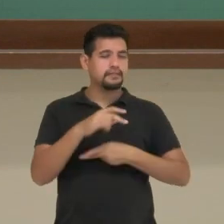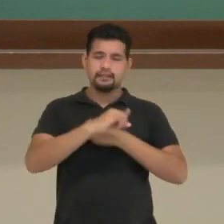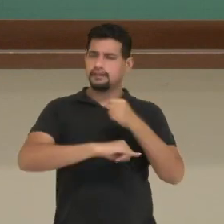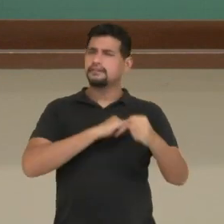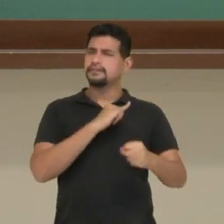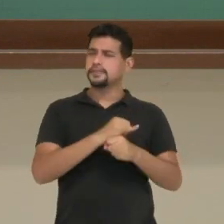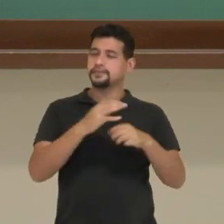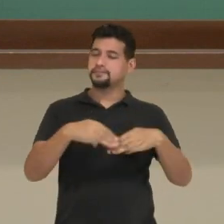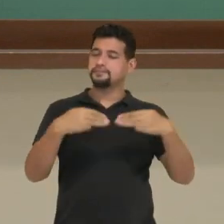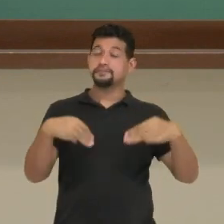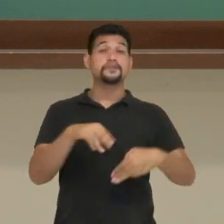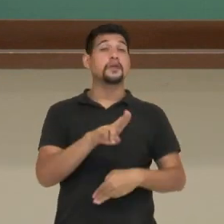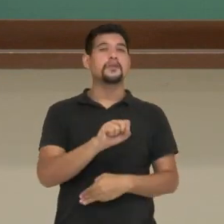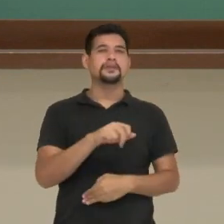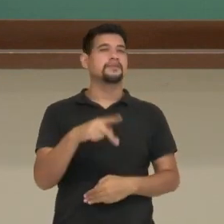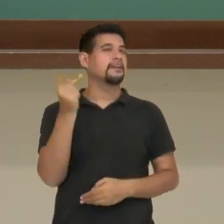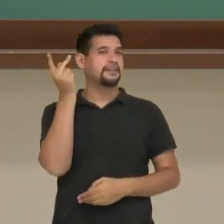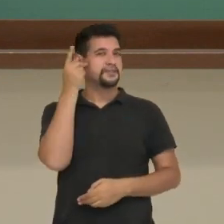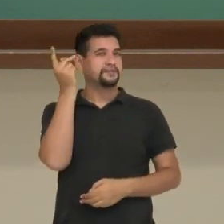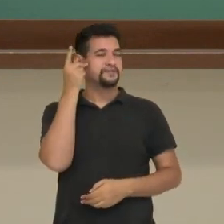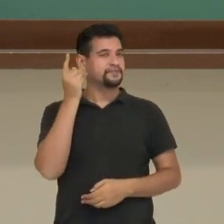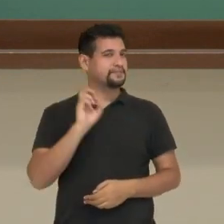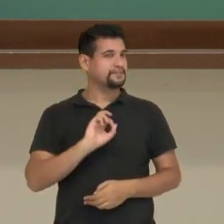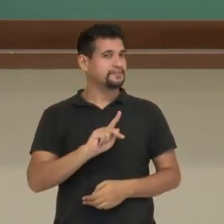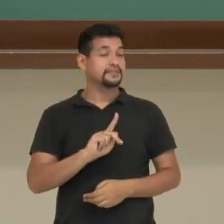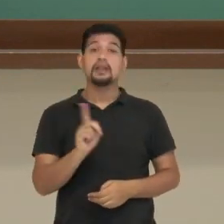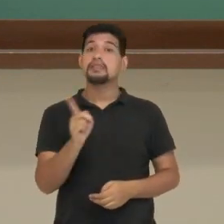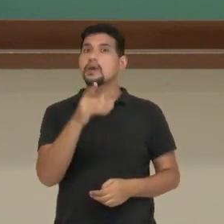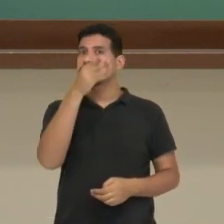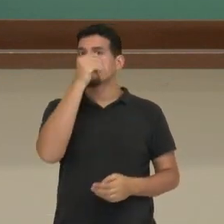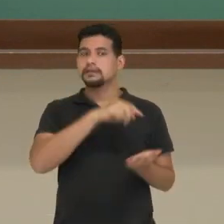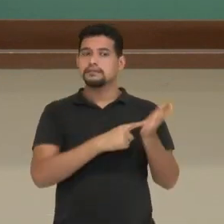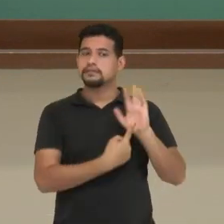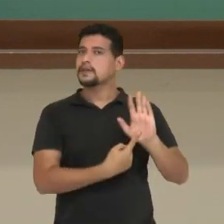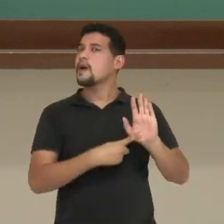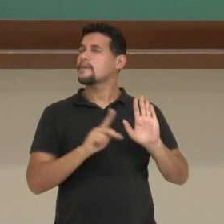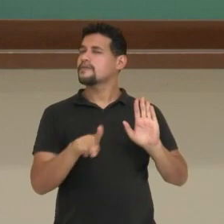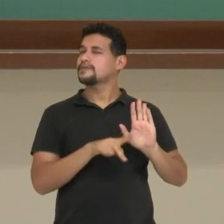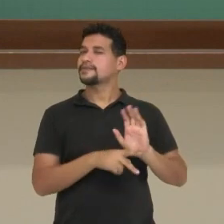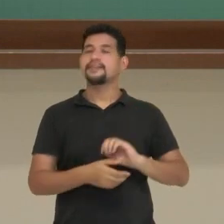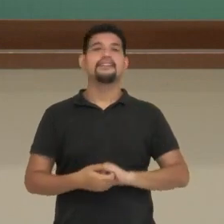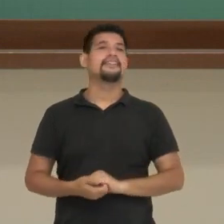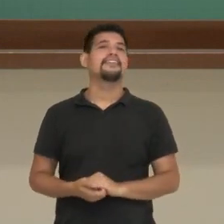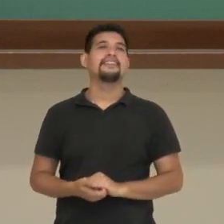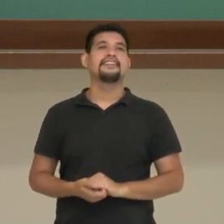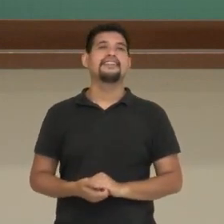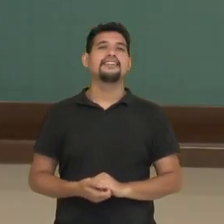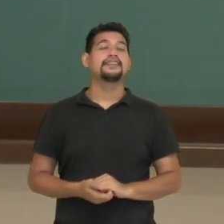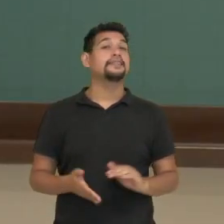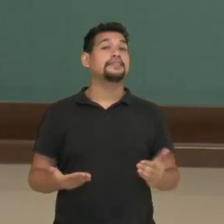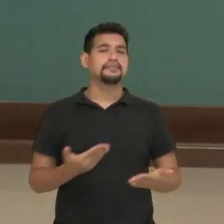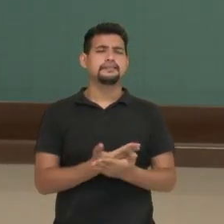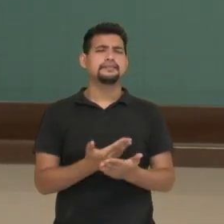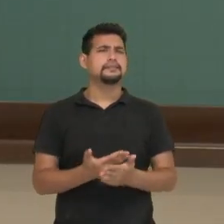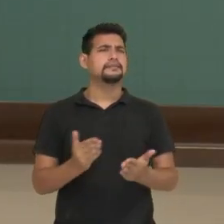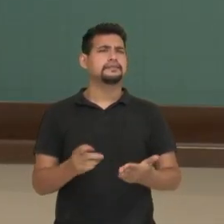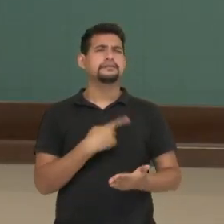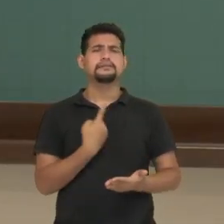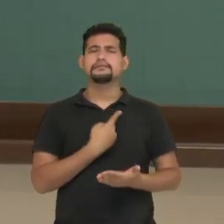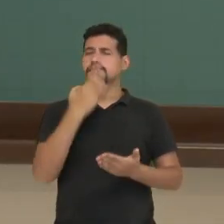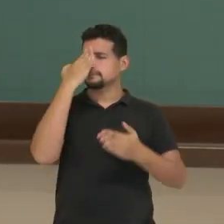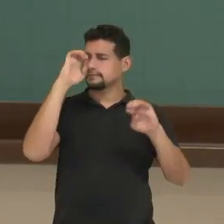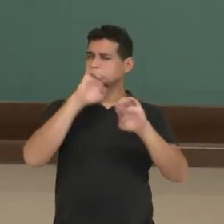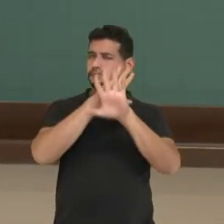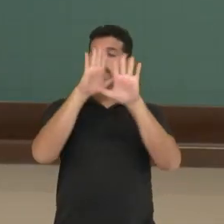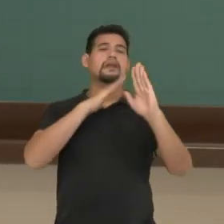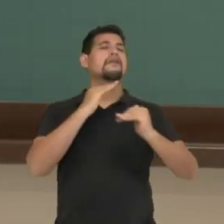É no Museu da USP, que fica lá em São Paulo. Ok? E não esqueça de mostrar ao seu professor. Bom, nessa aula nós entendemos a